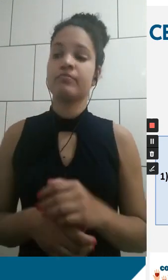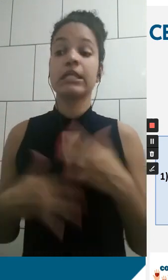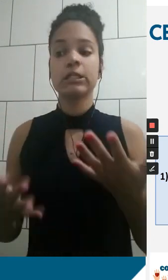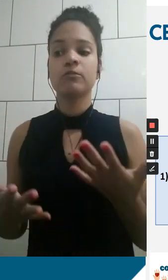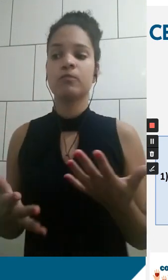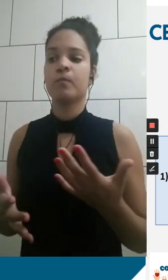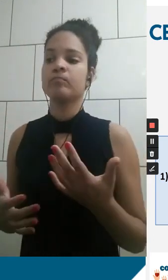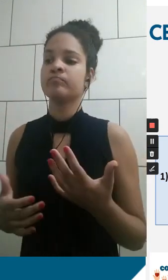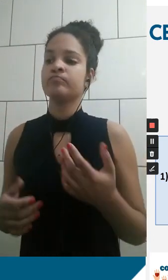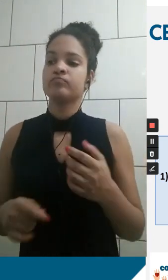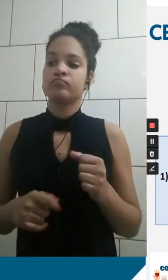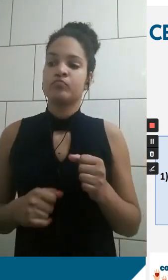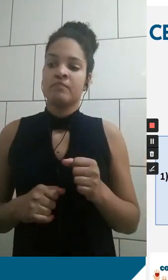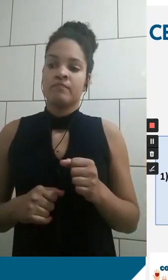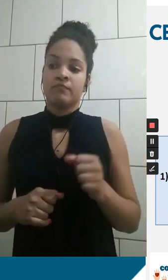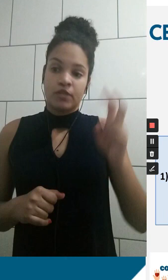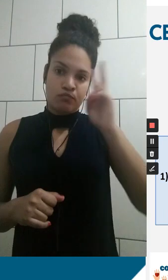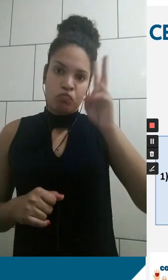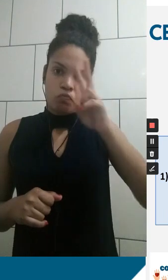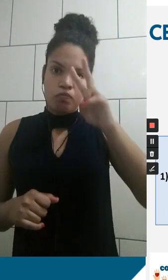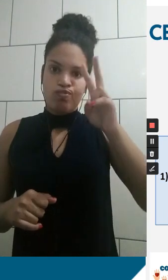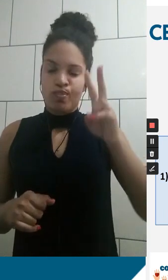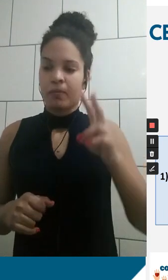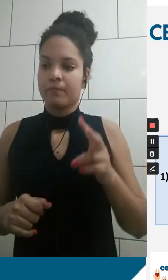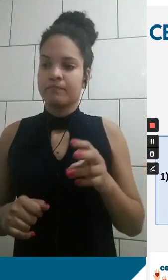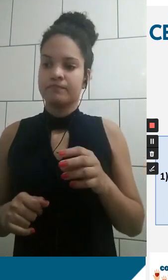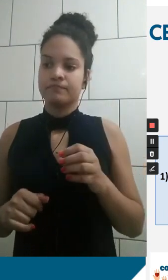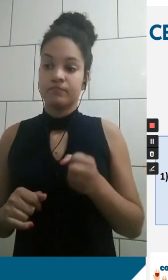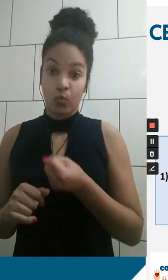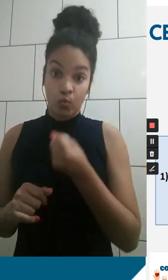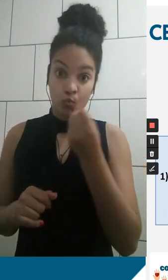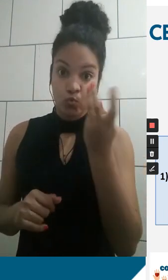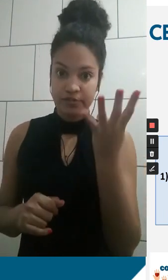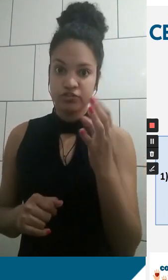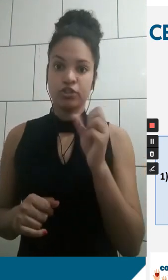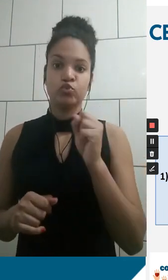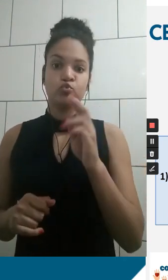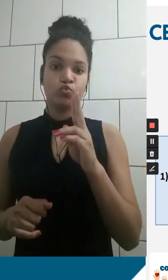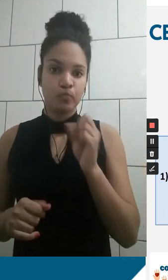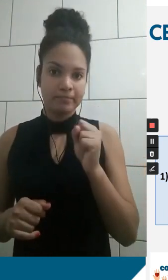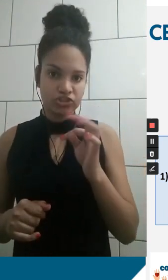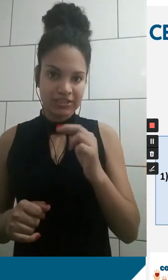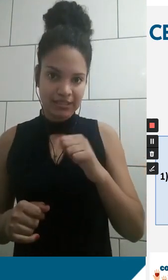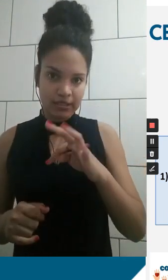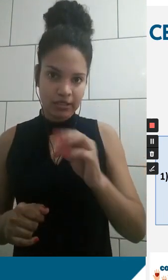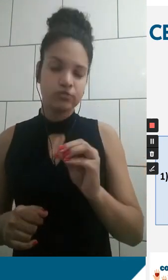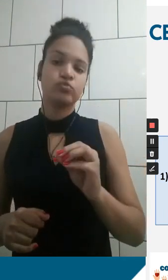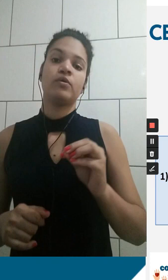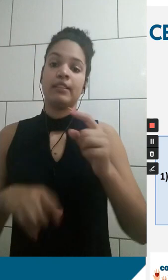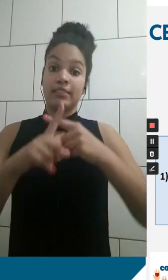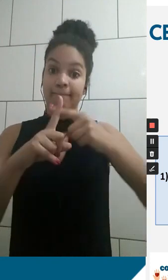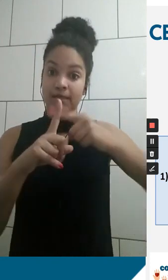recordando, concentração de substratos, temperatura, pH e presença de inibidores, que eu usei aqui esse exemplo das